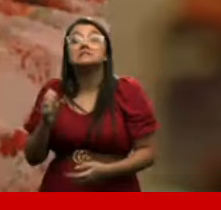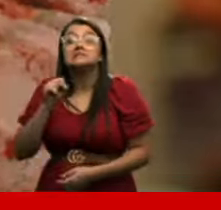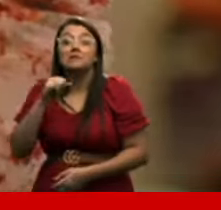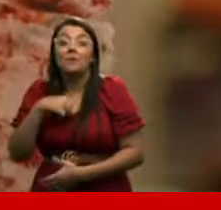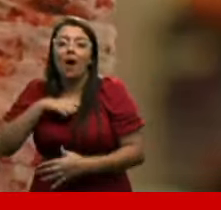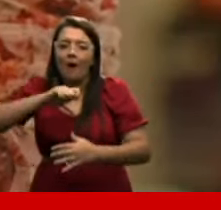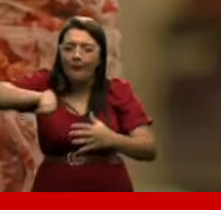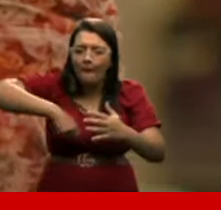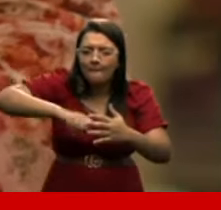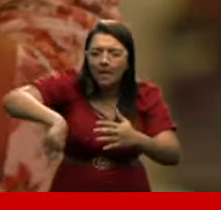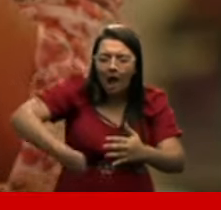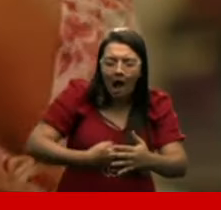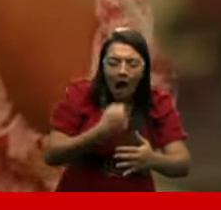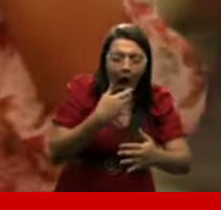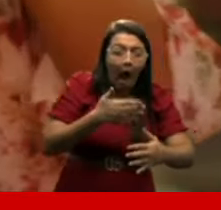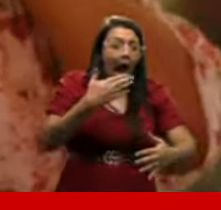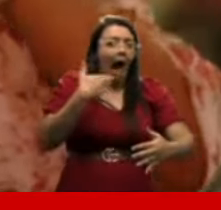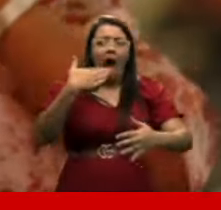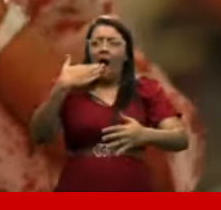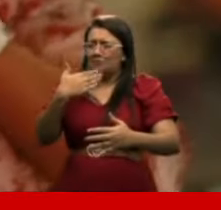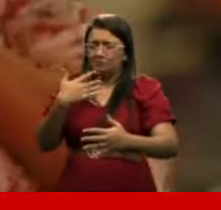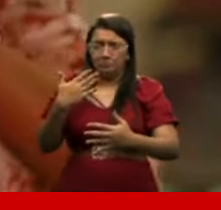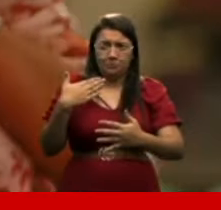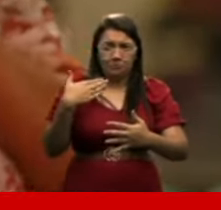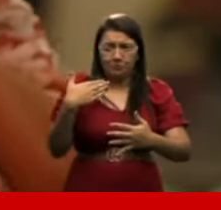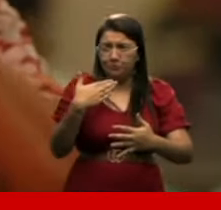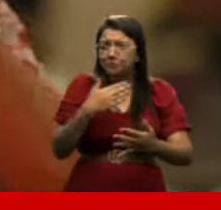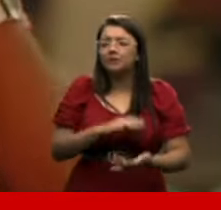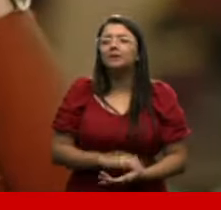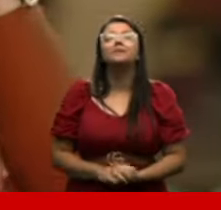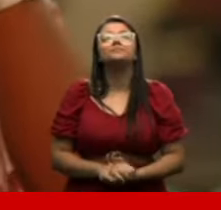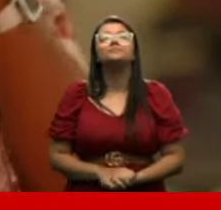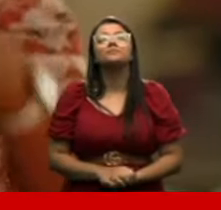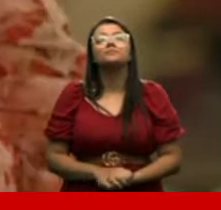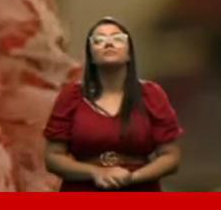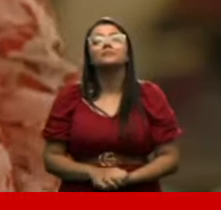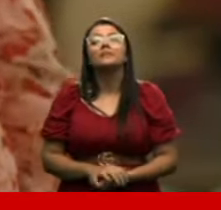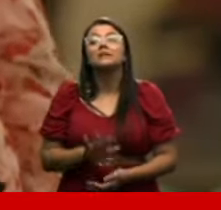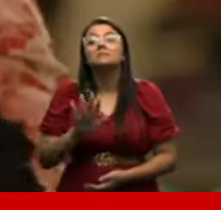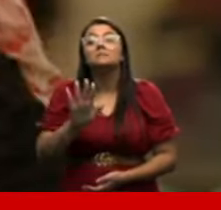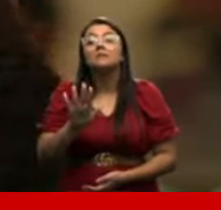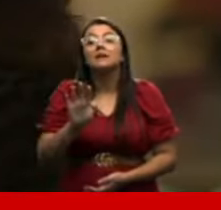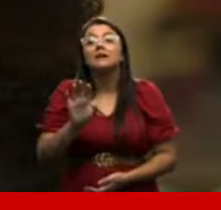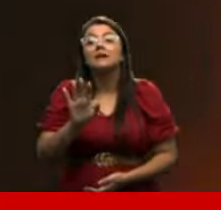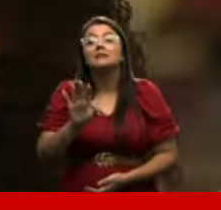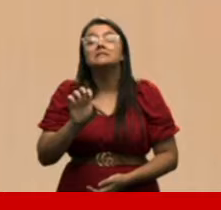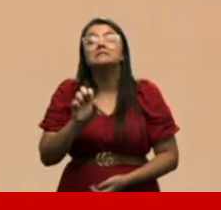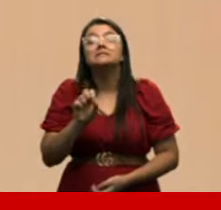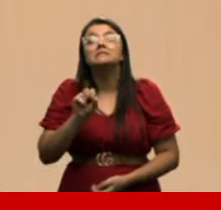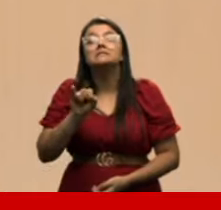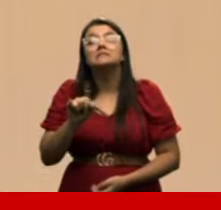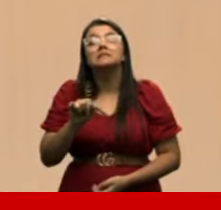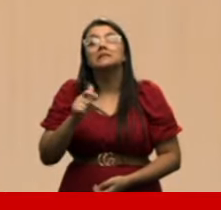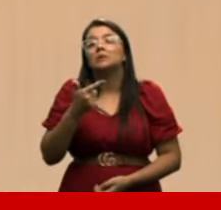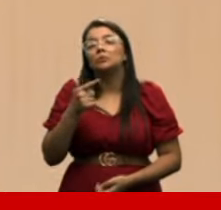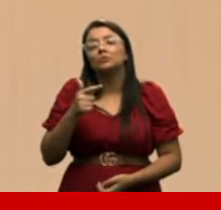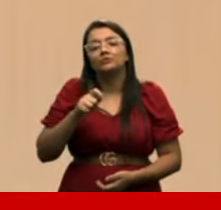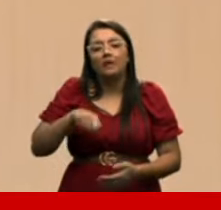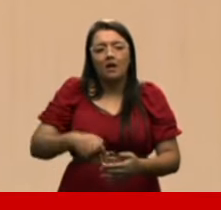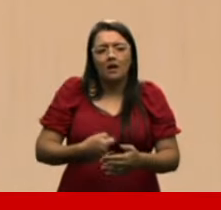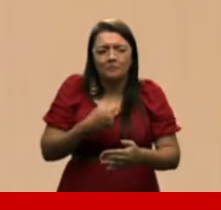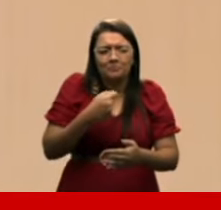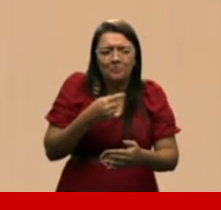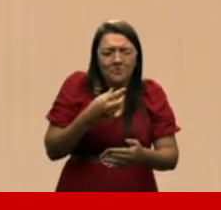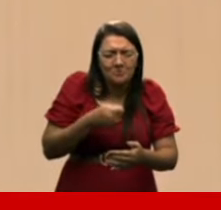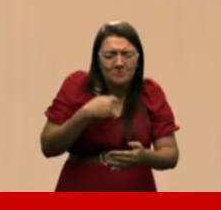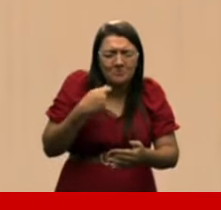muito ardida, ninguém vai conseguir comer. E se não tiver tempero também, também é ruim,